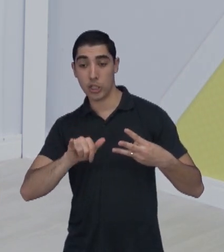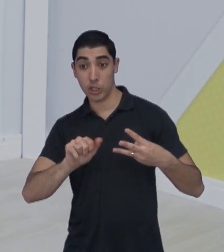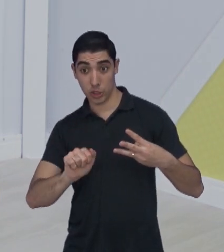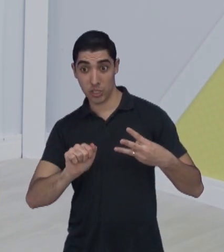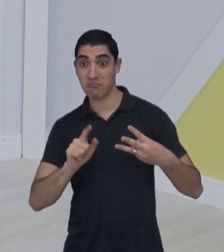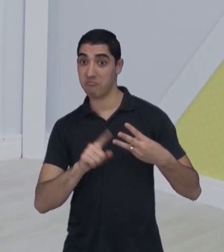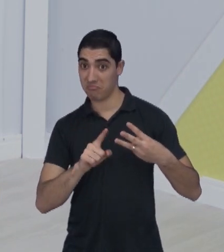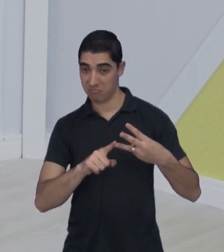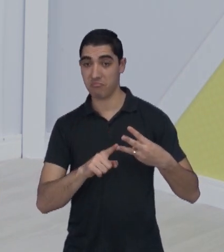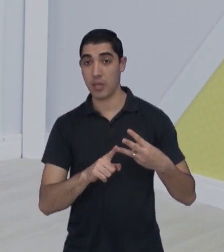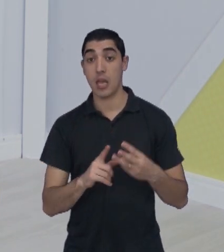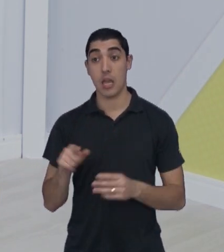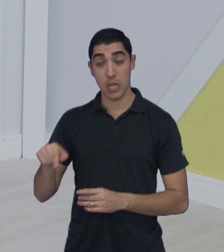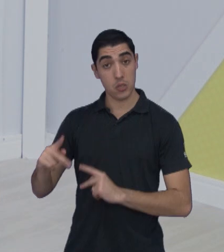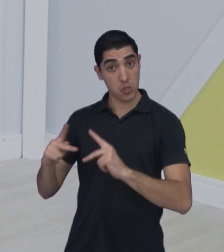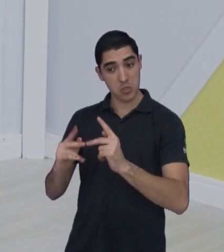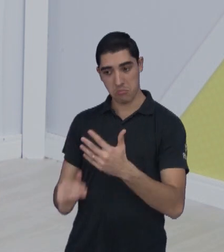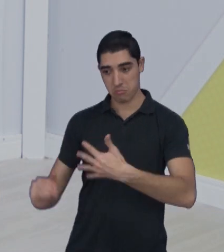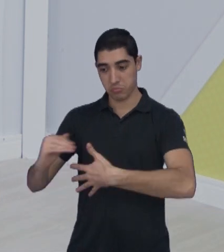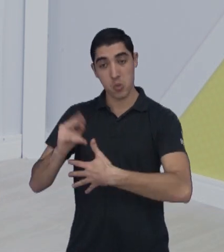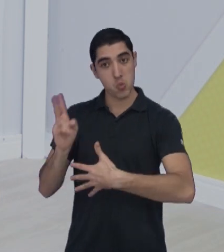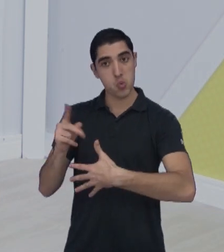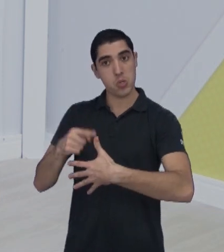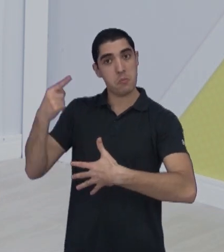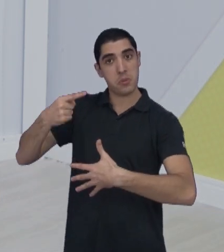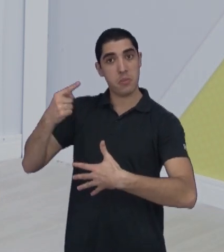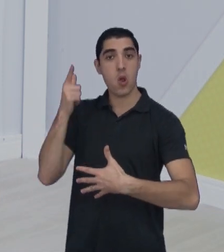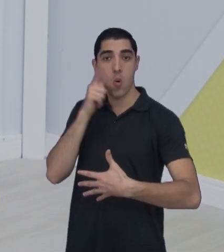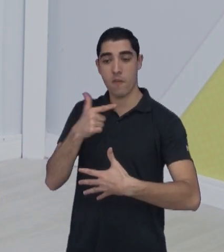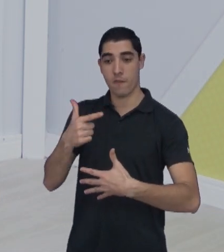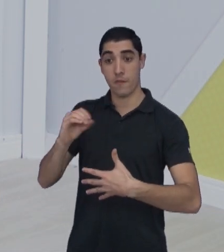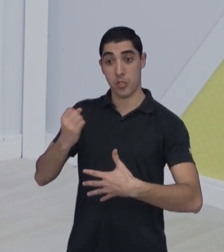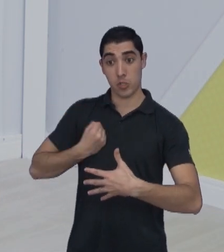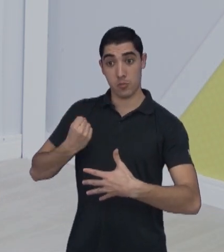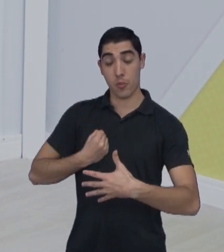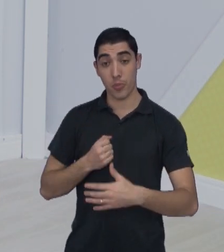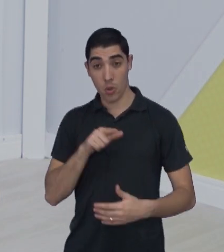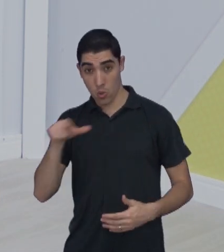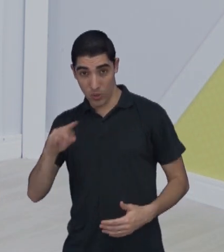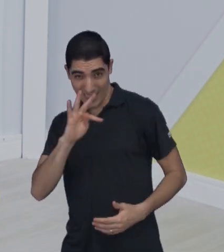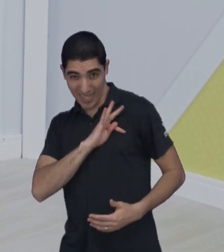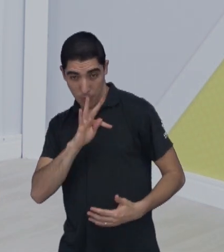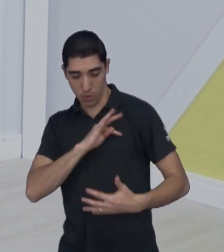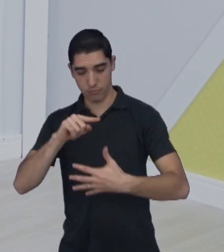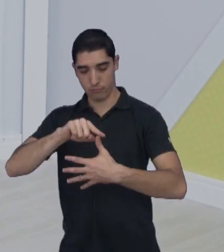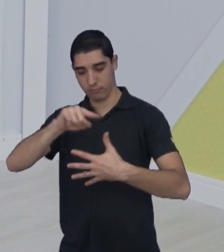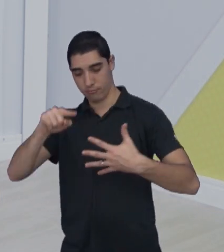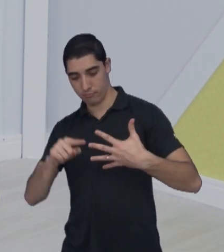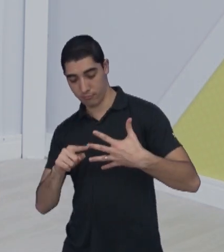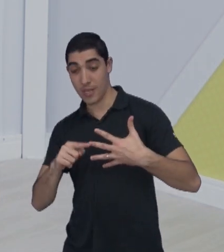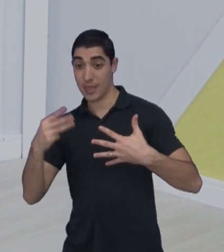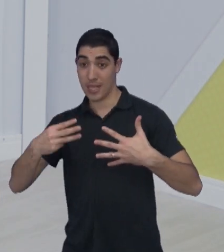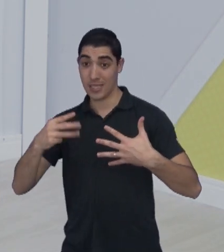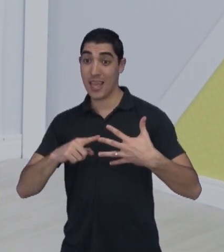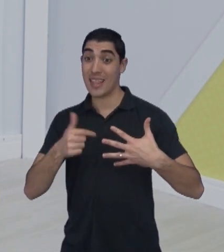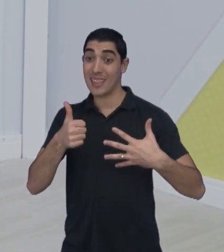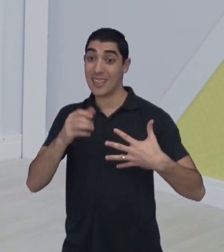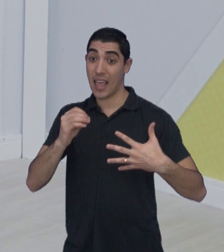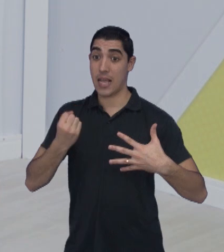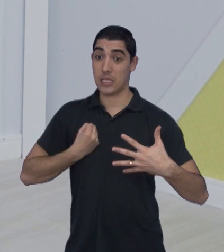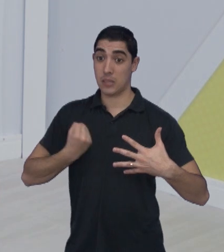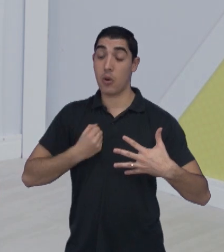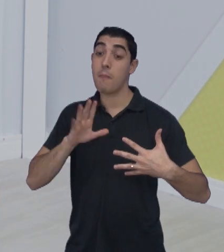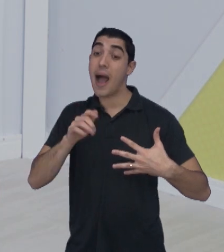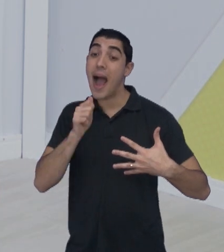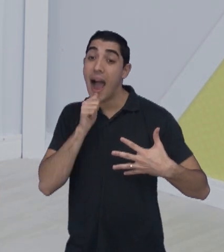do estadual com 20 pontos em 8 jogos disputados até aqui. O CATS Taboão é o terceiro colocado com 10 pontos, só que tem 2 jogos a